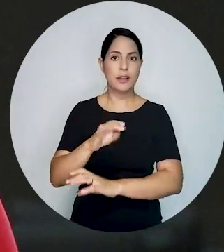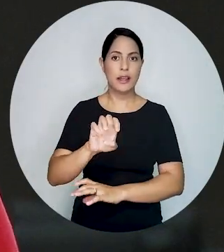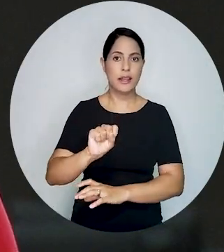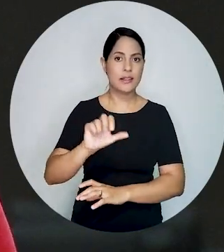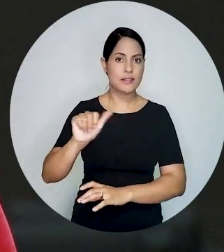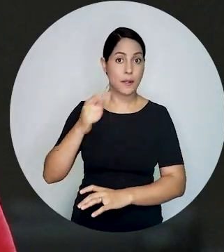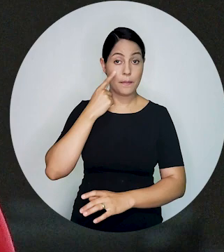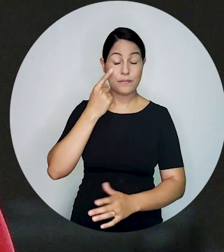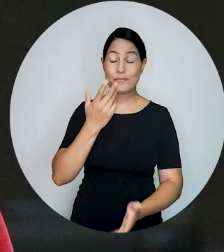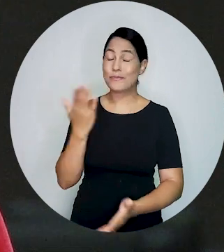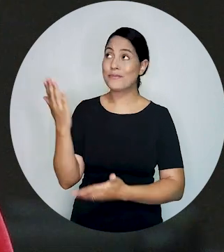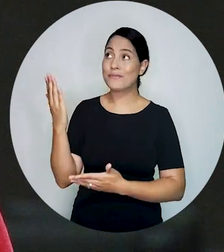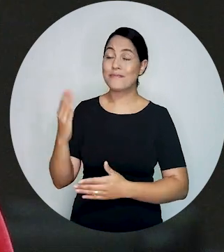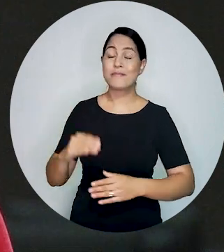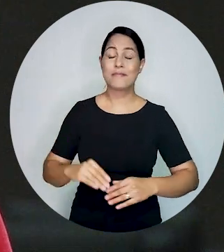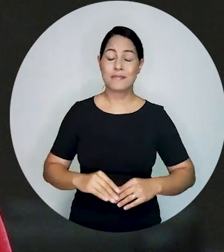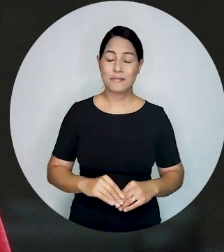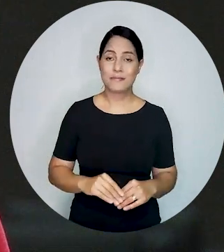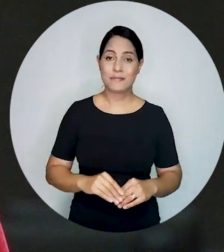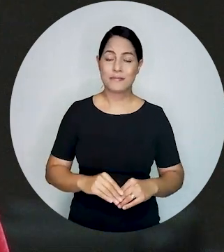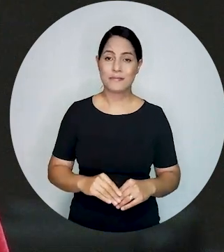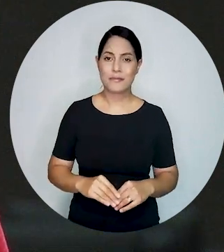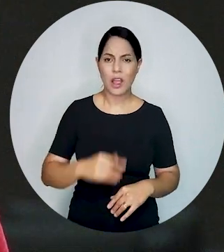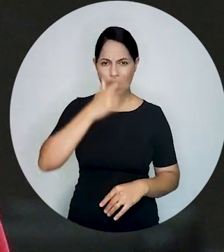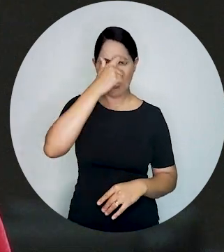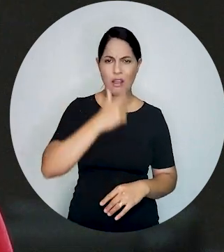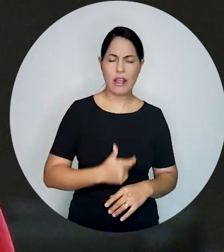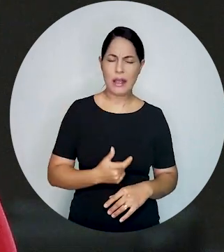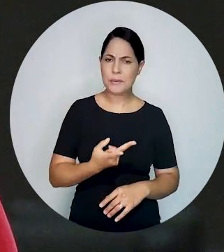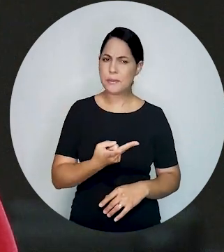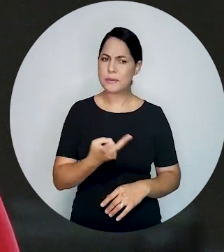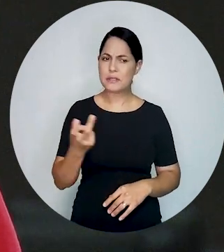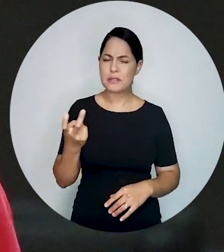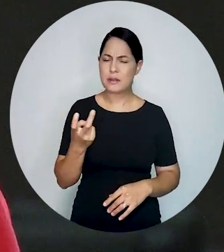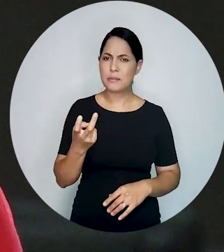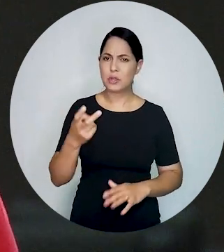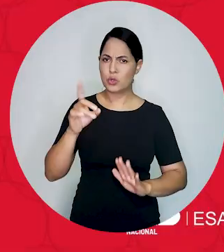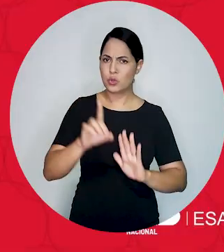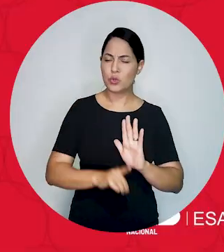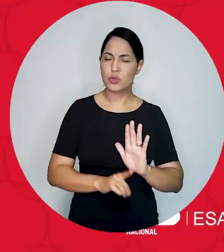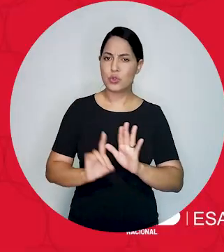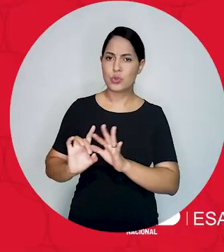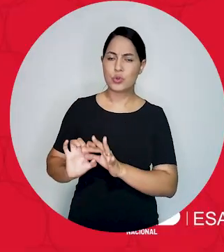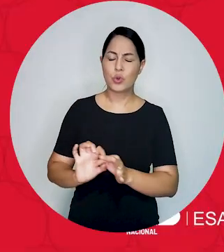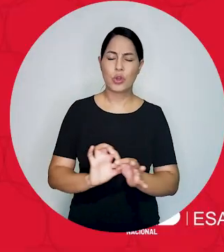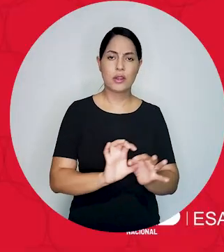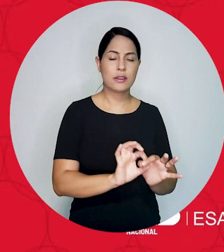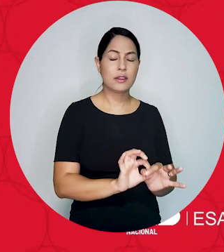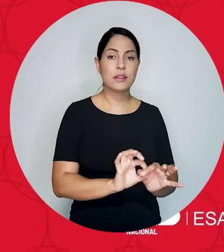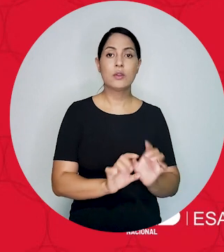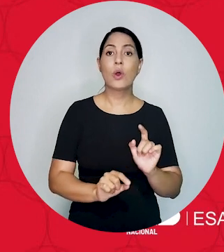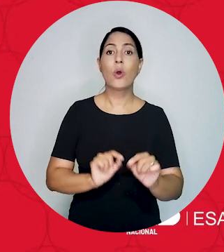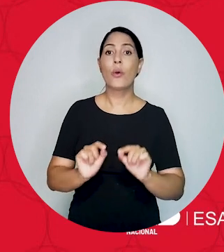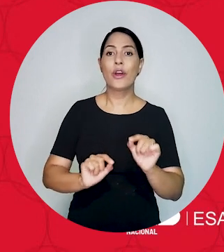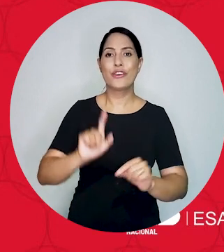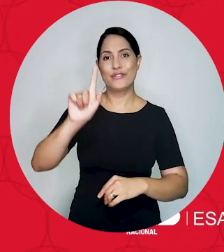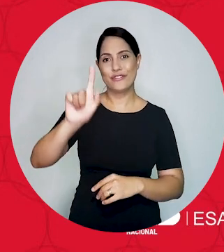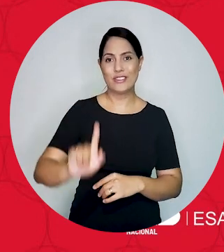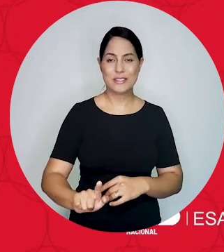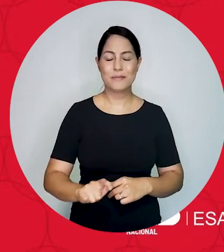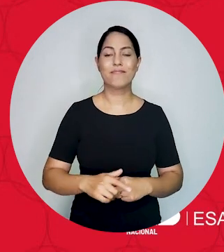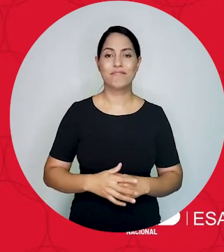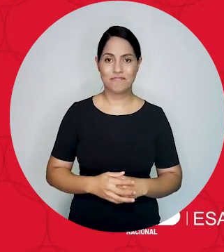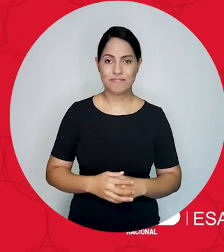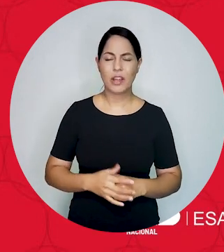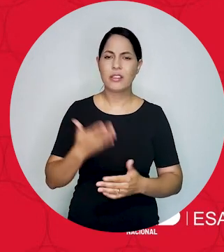4.0 também foi tema de destaque da Escola Superior de Advocacia Nacional. Confira. E uma das coisas que eu tenho observado muito, os maiores desafios